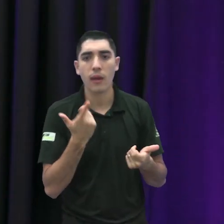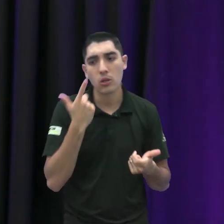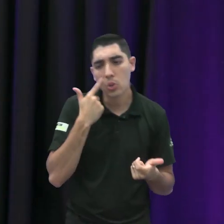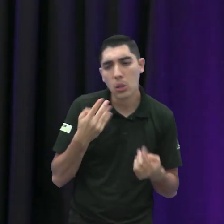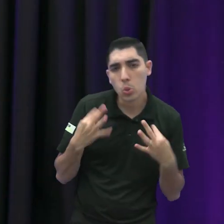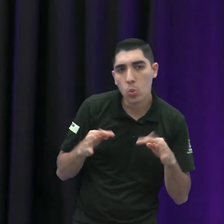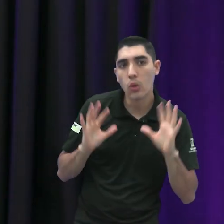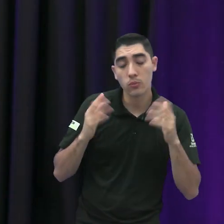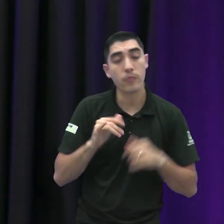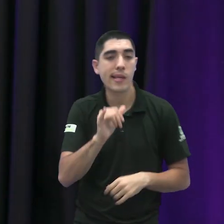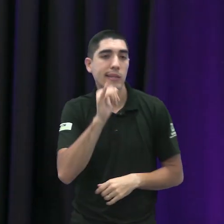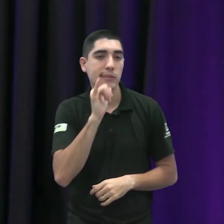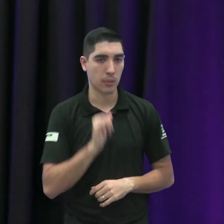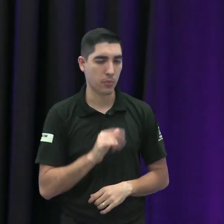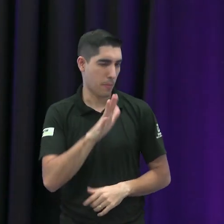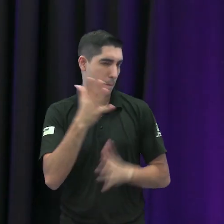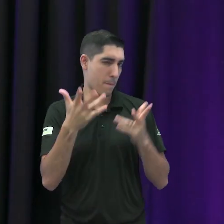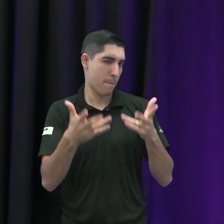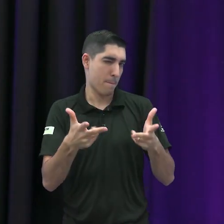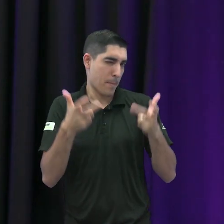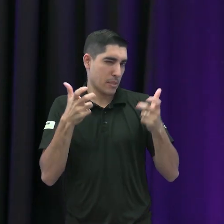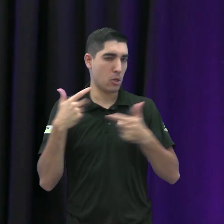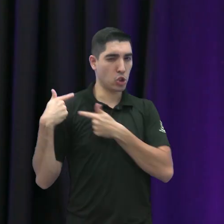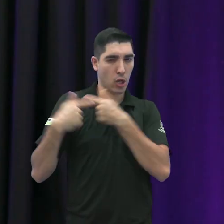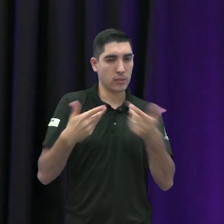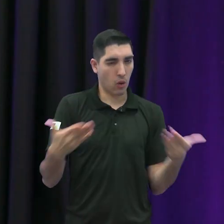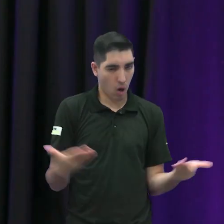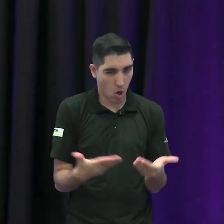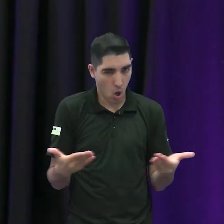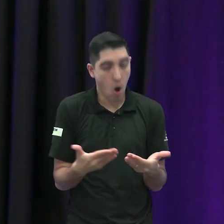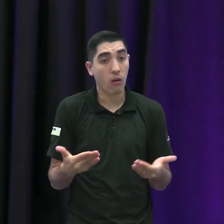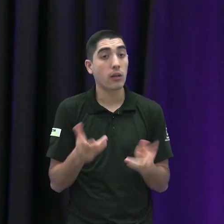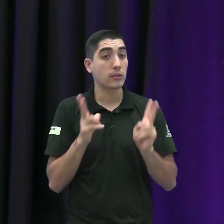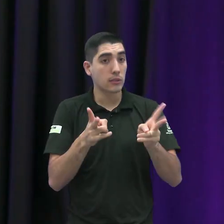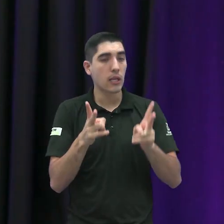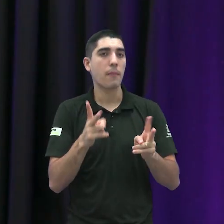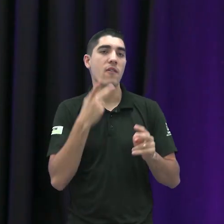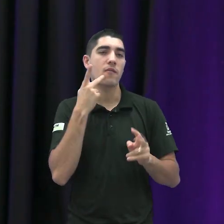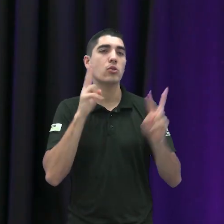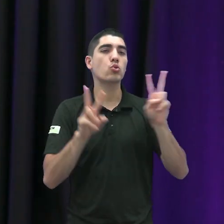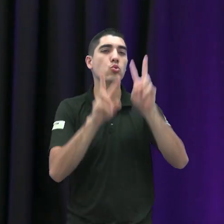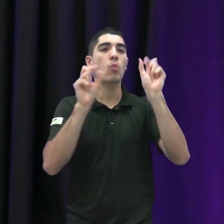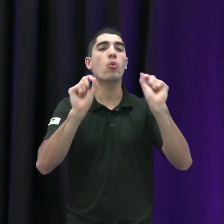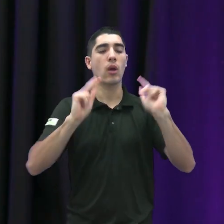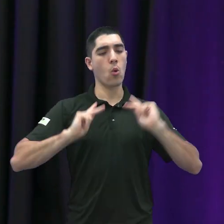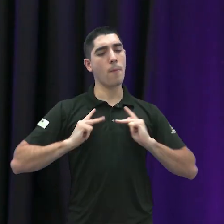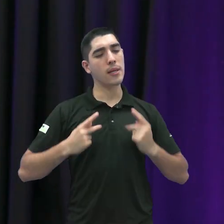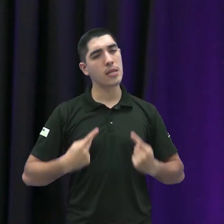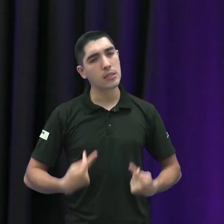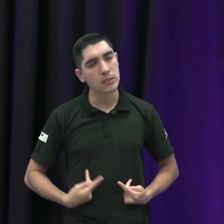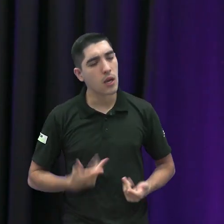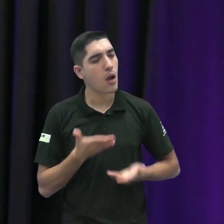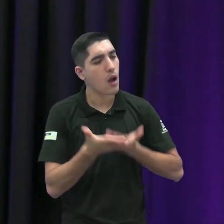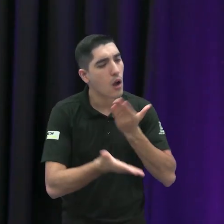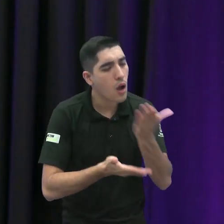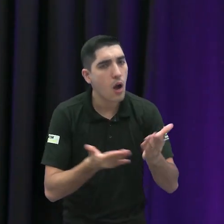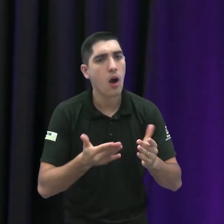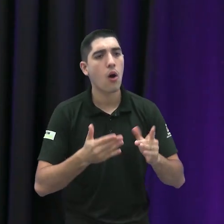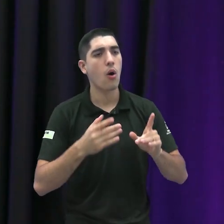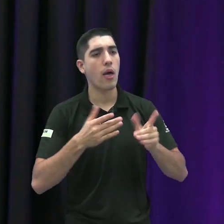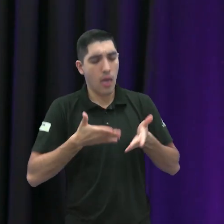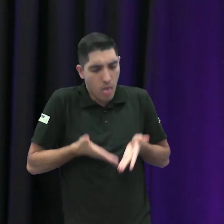que acontece, gente? Vamos pensar aí numa geração que a gente tem trabalhado muito com a questão da humanização,